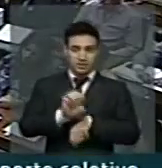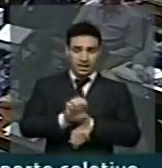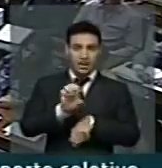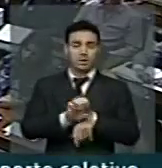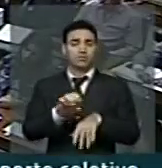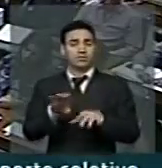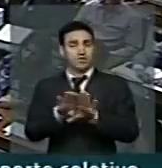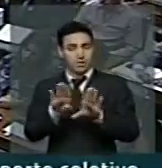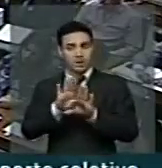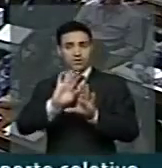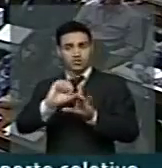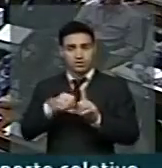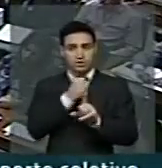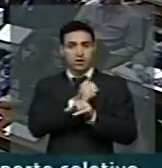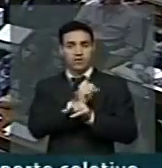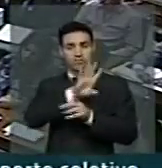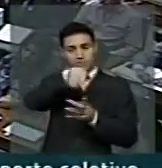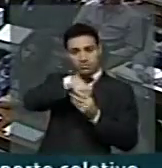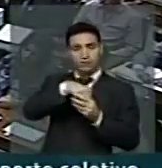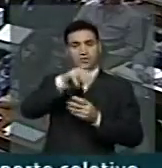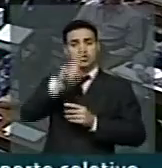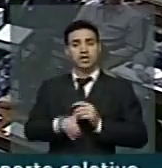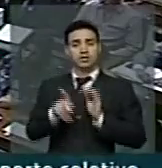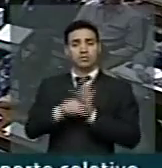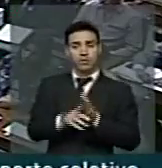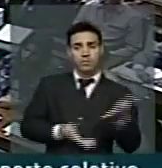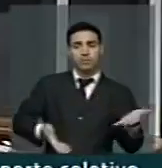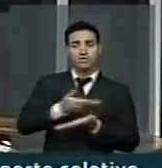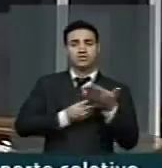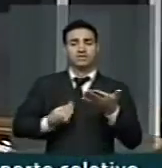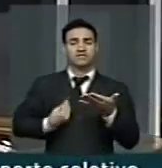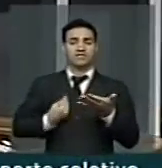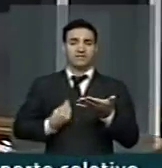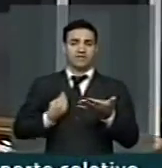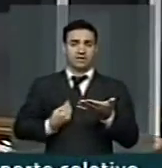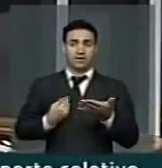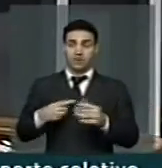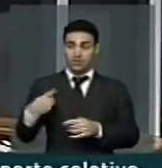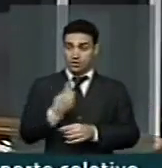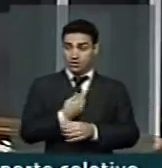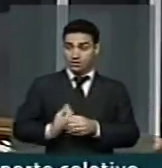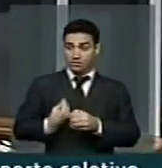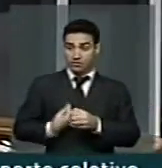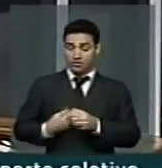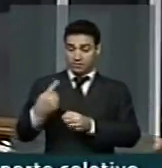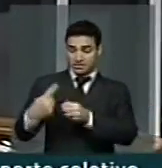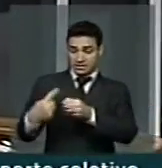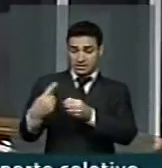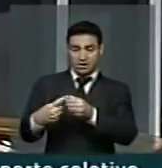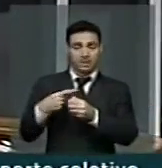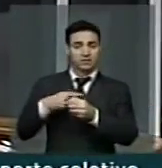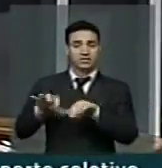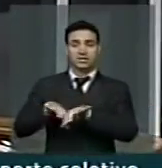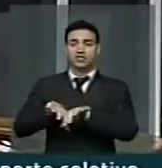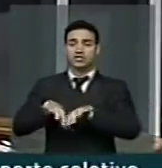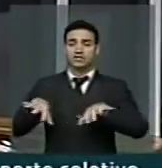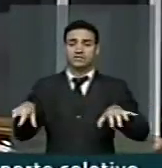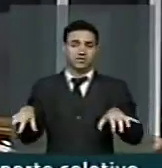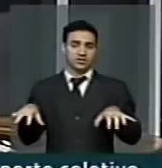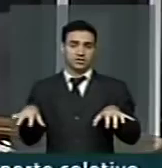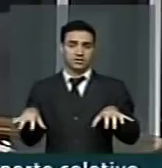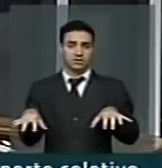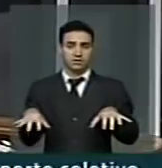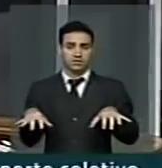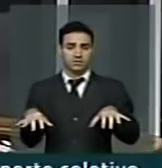própria sociedade. Nós vivemos em metrópoles que se dividem com a maior tranquilidade e